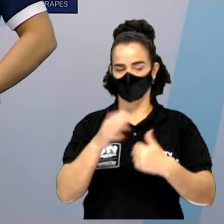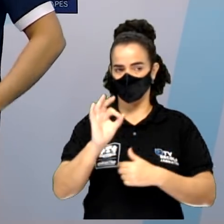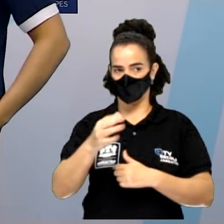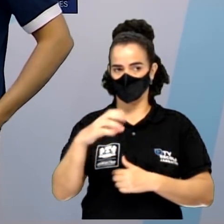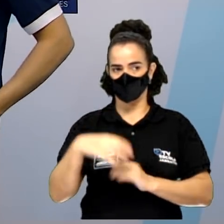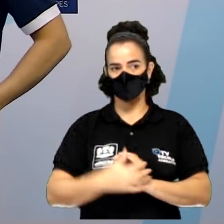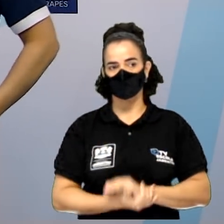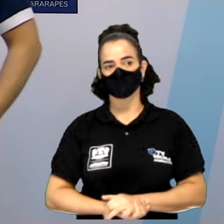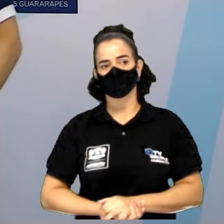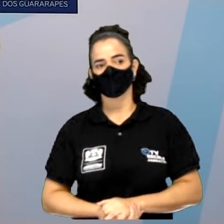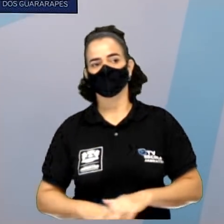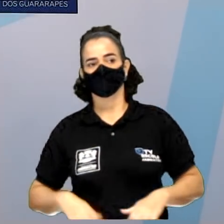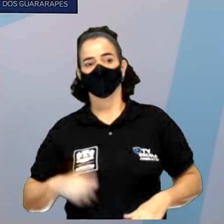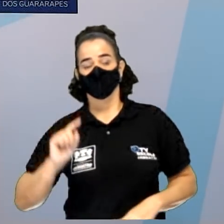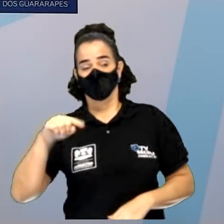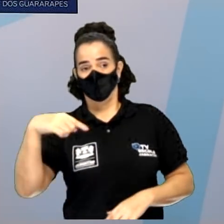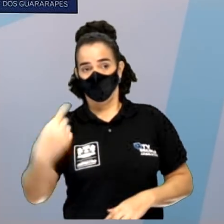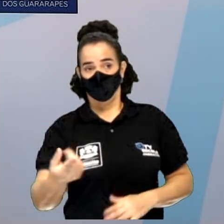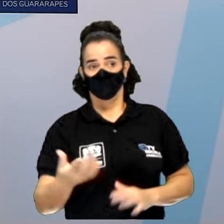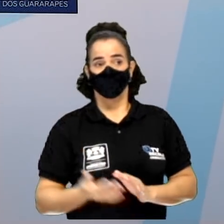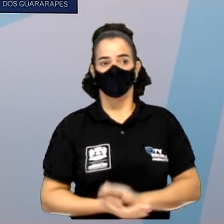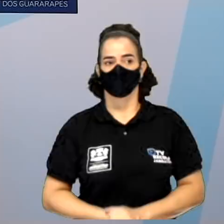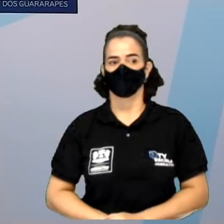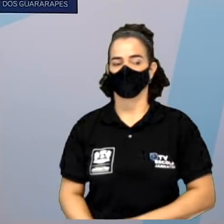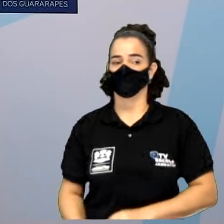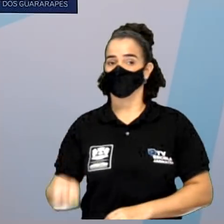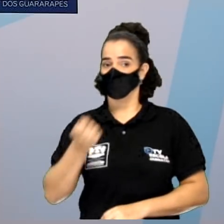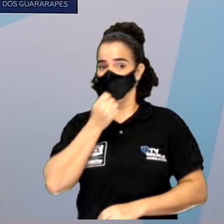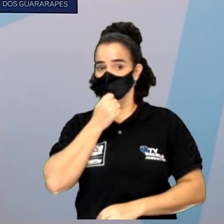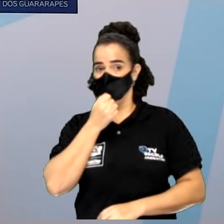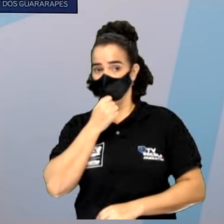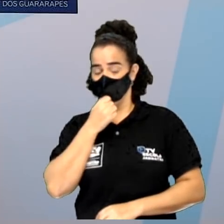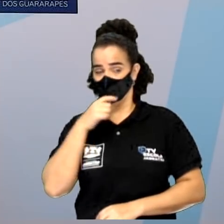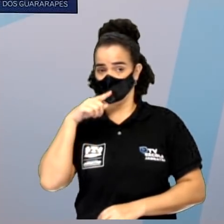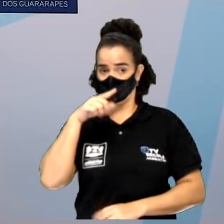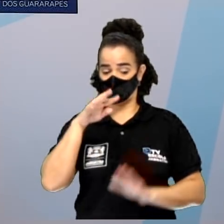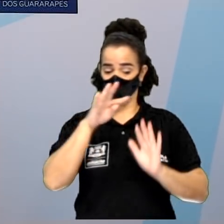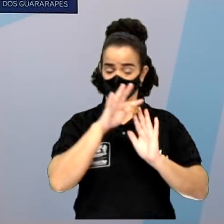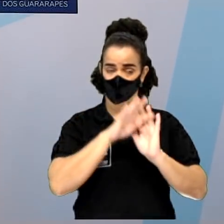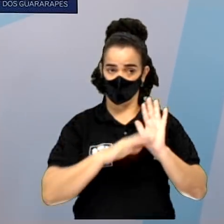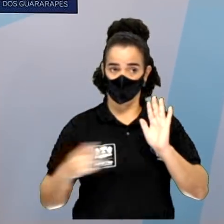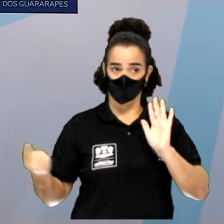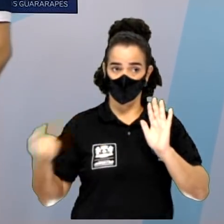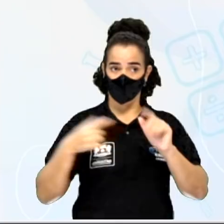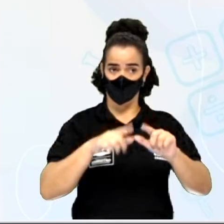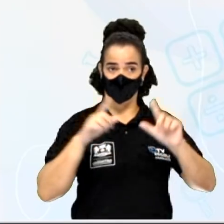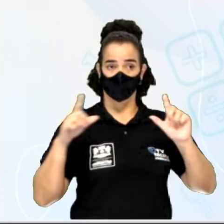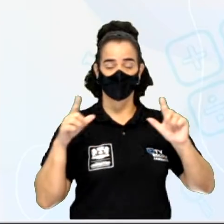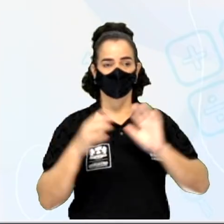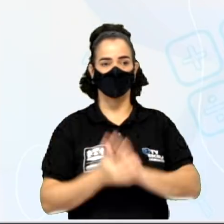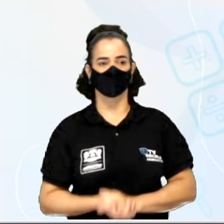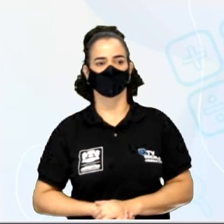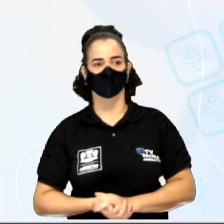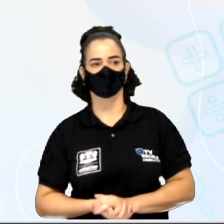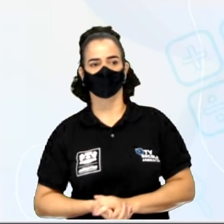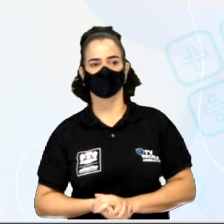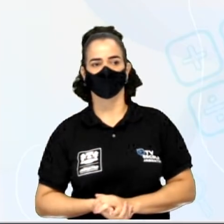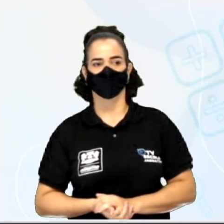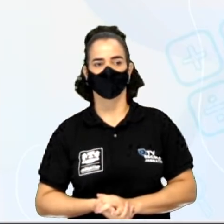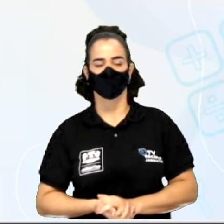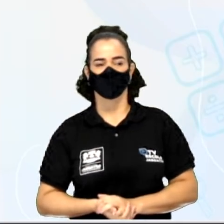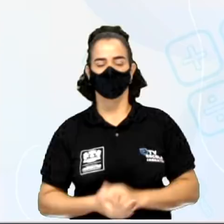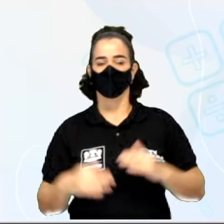questão seguinte, pessoal. Olha a questão 2, ainda sobre o texto da Ana Dragão. Vamos lá para o slide. De acordo com o texto,